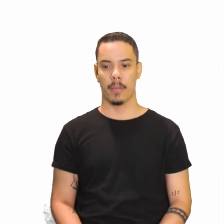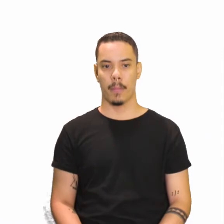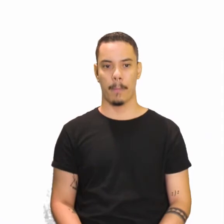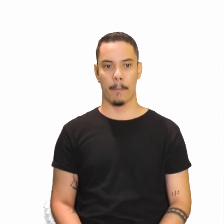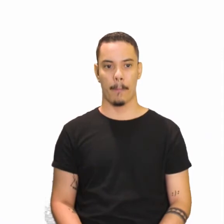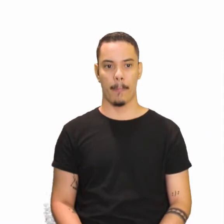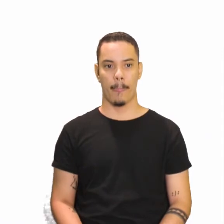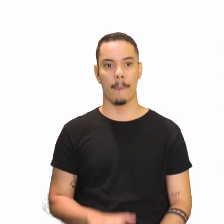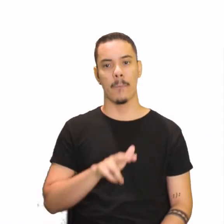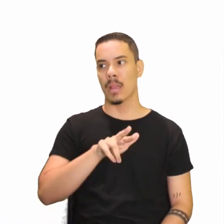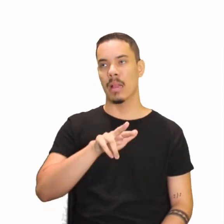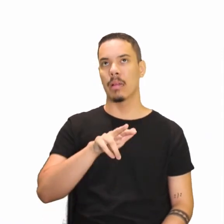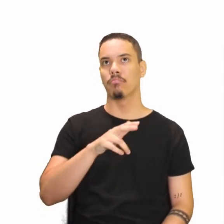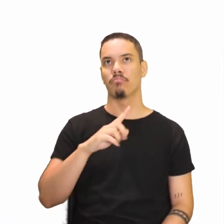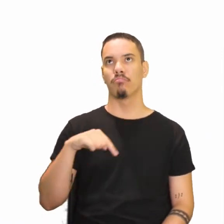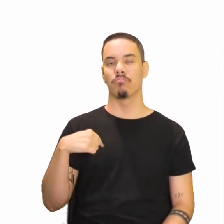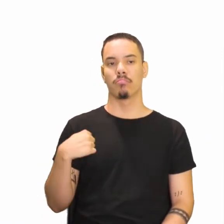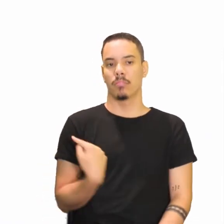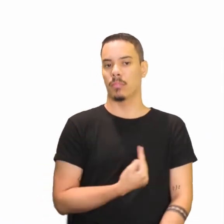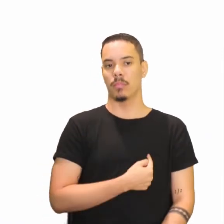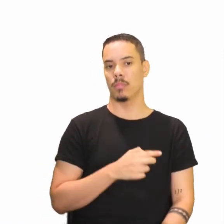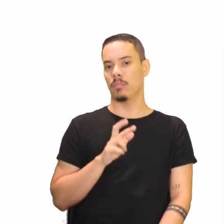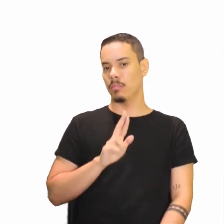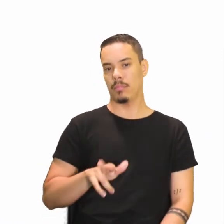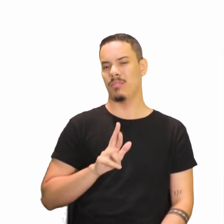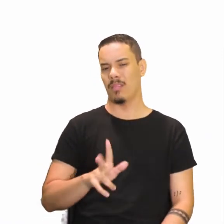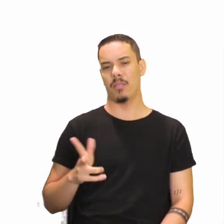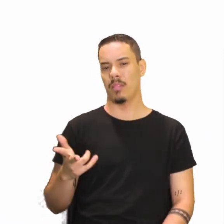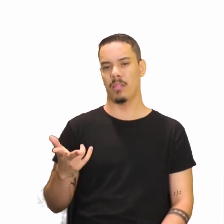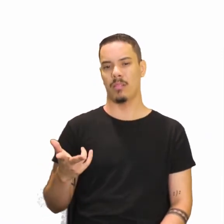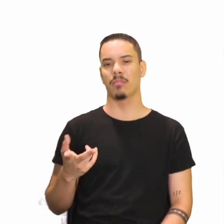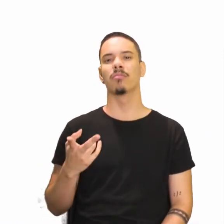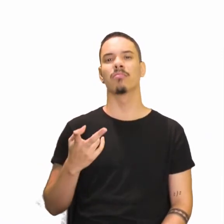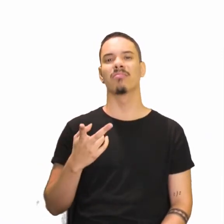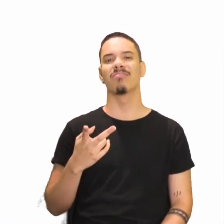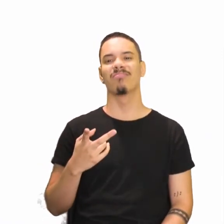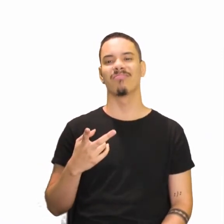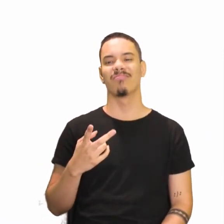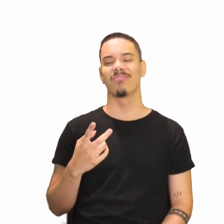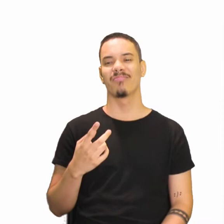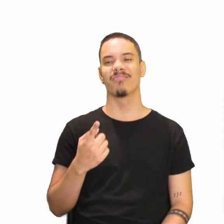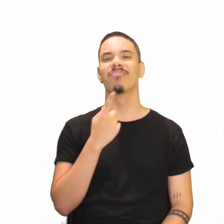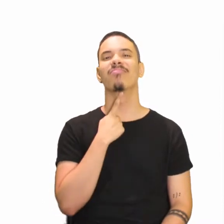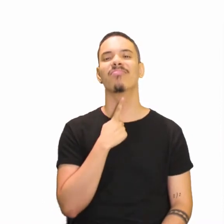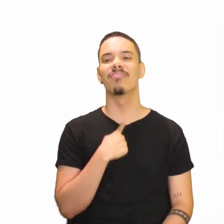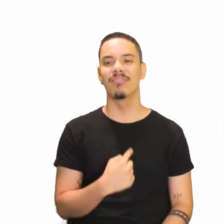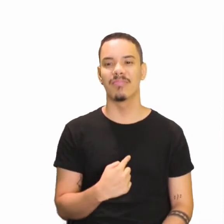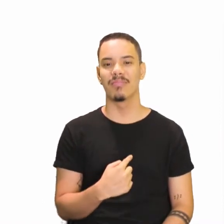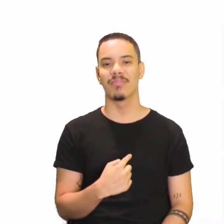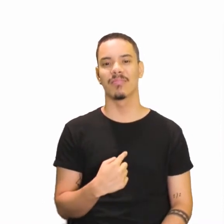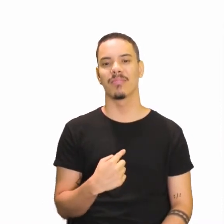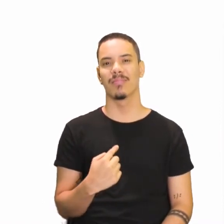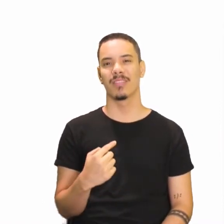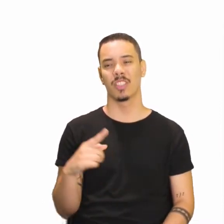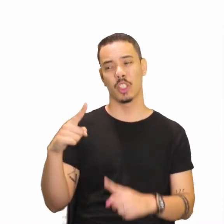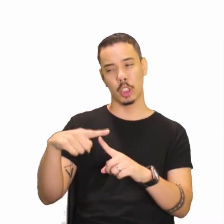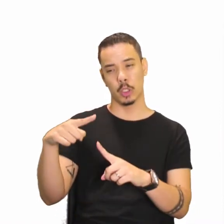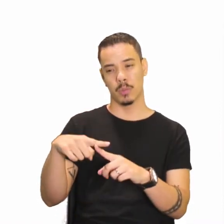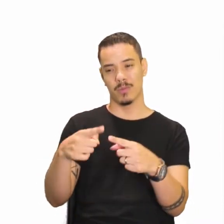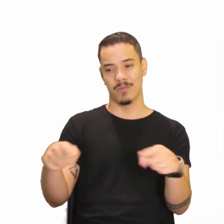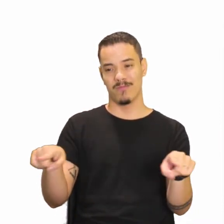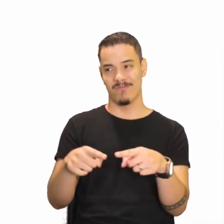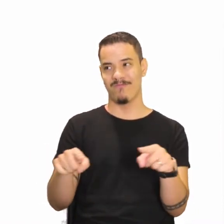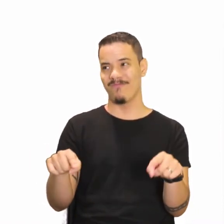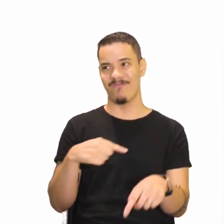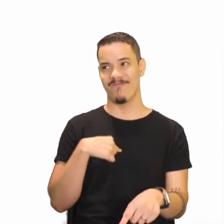Não éramos afim daquele tipo de música.